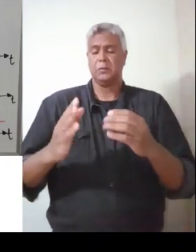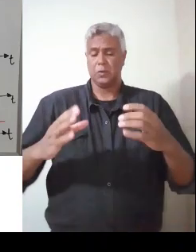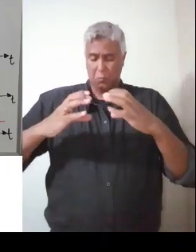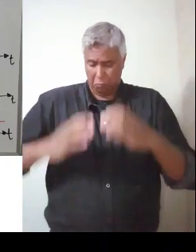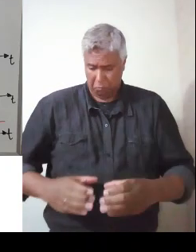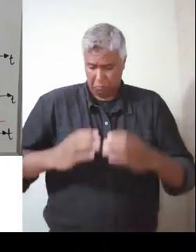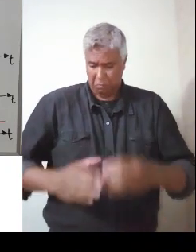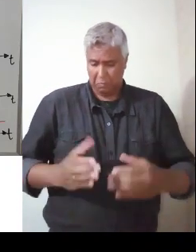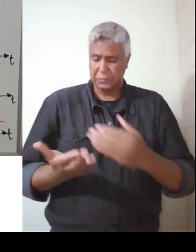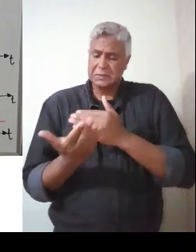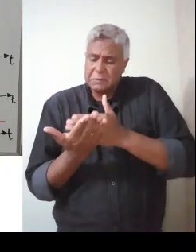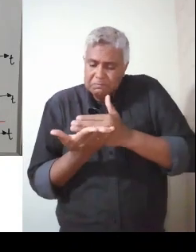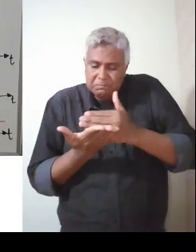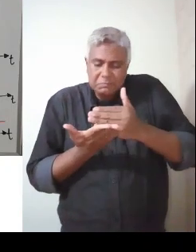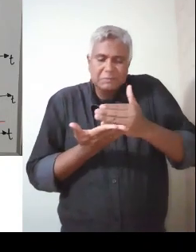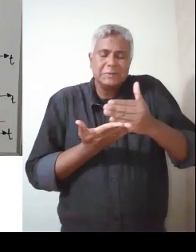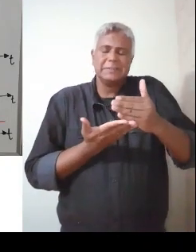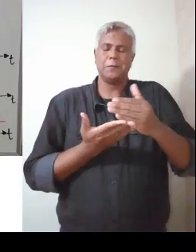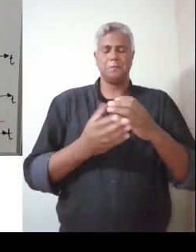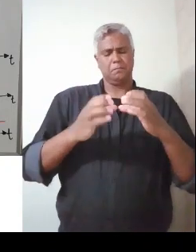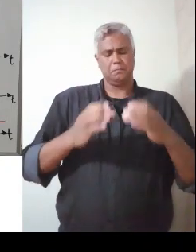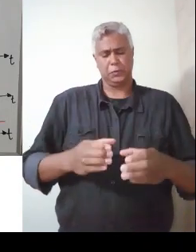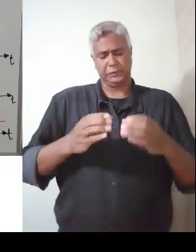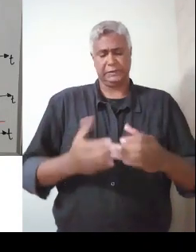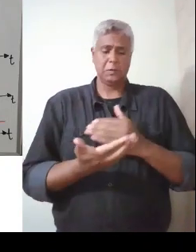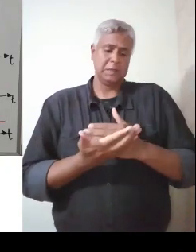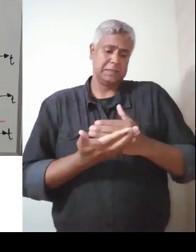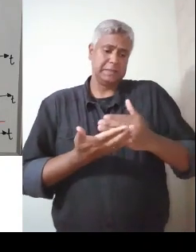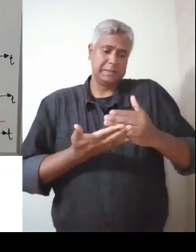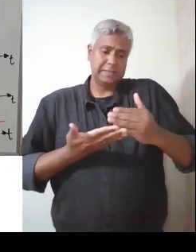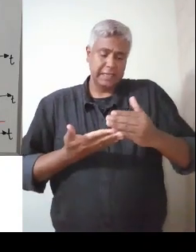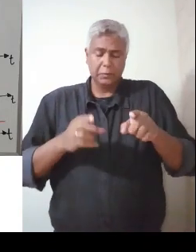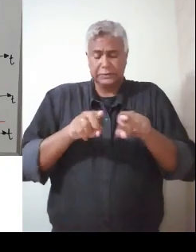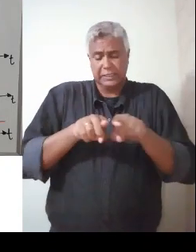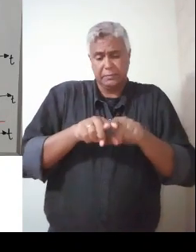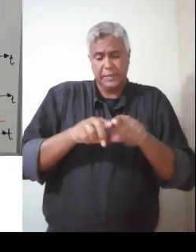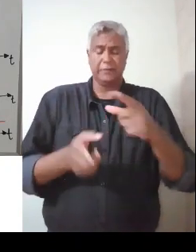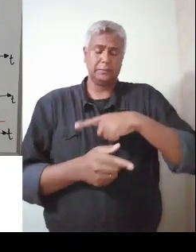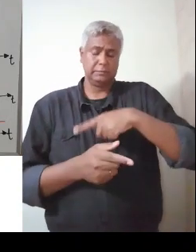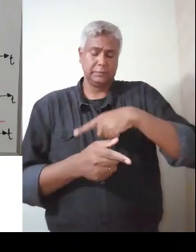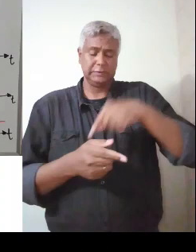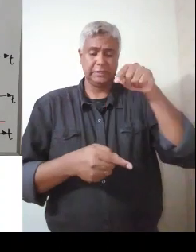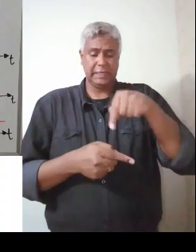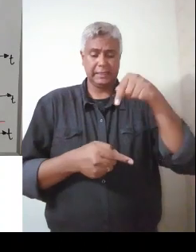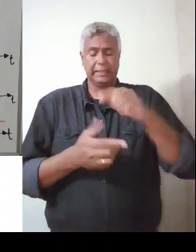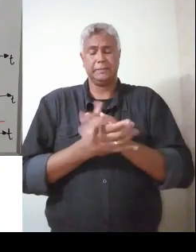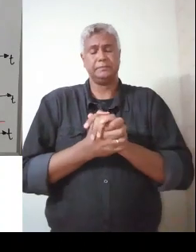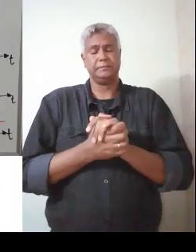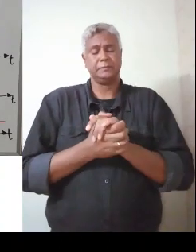inicial. Então, teremos aqui posição inicial, teremos aqui também